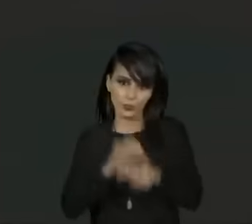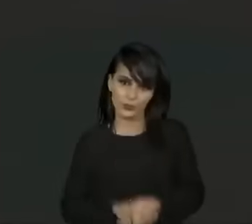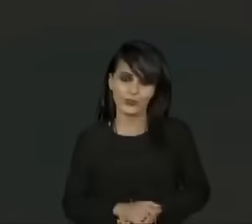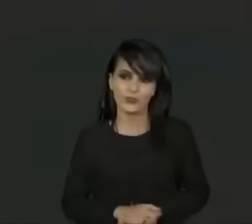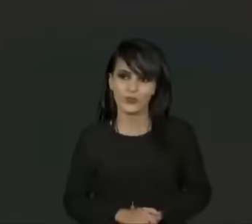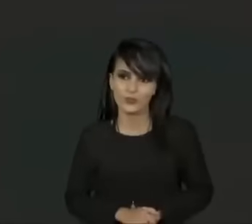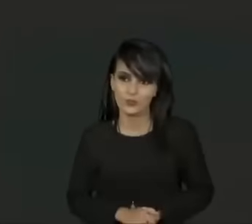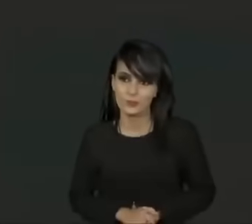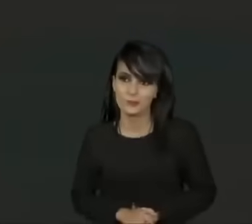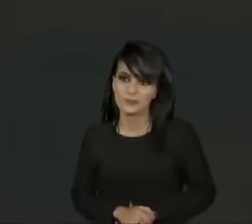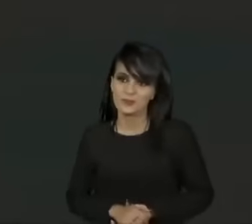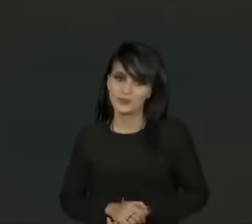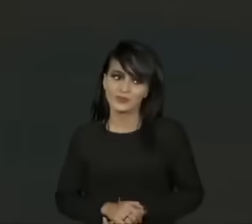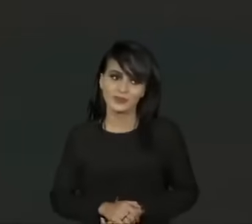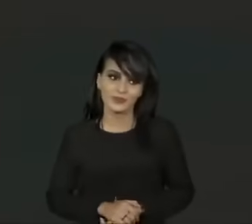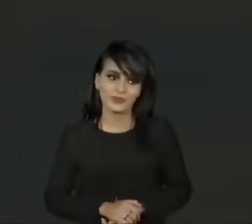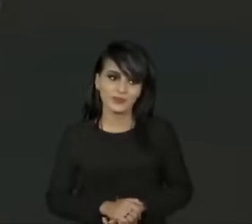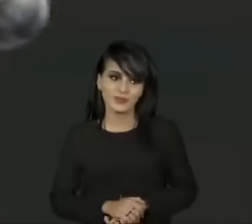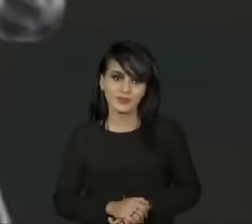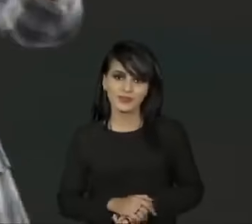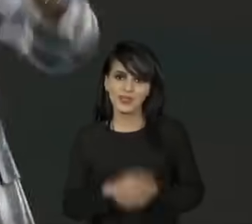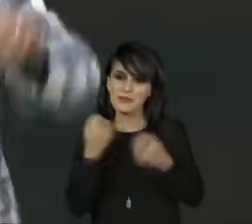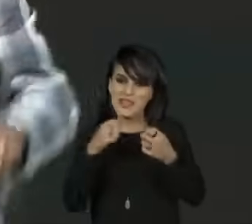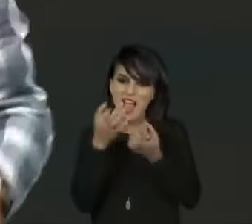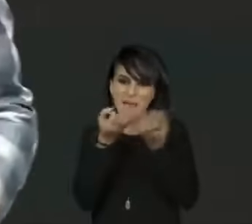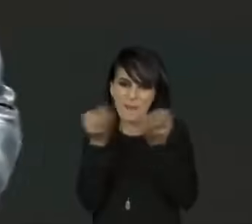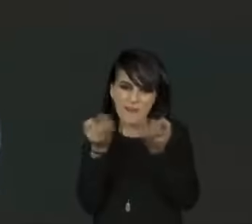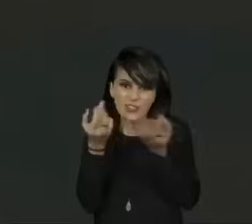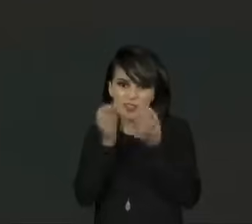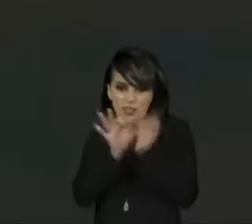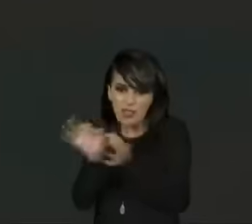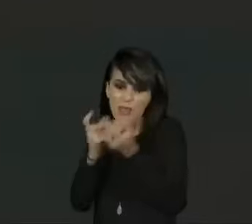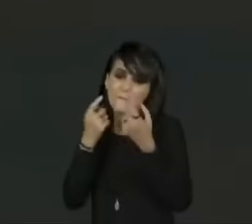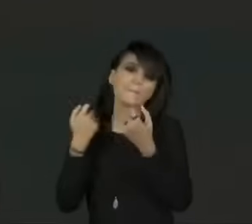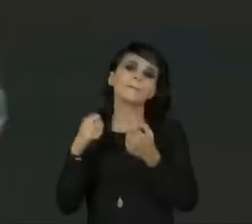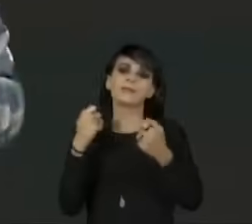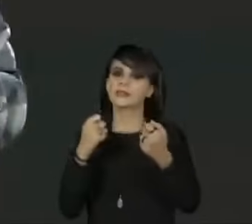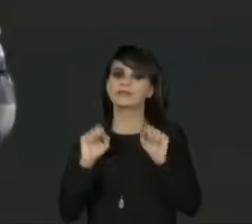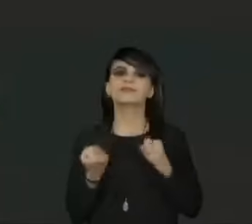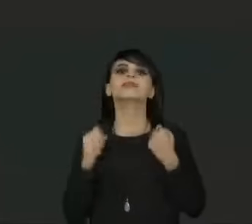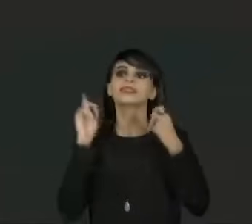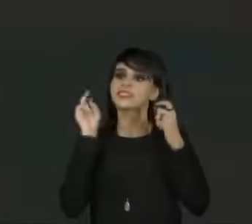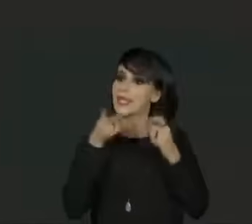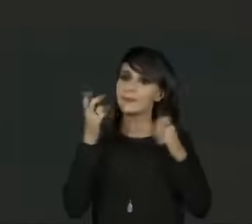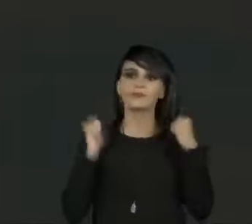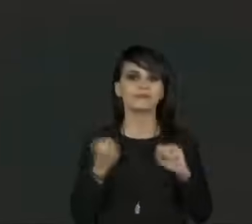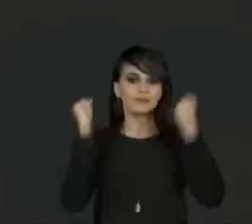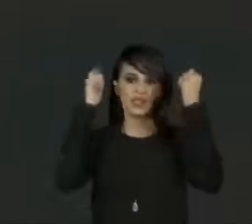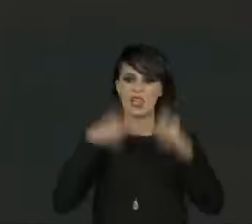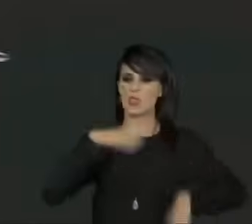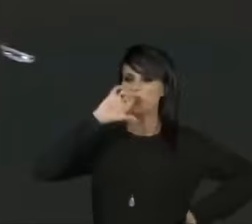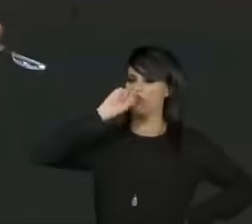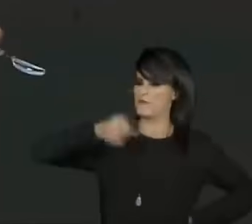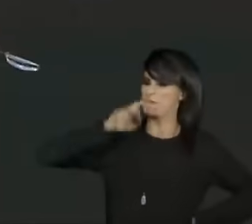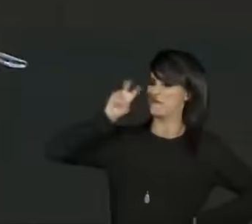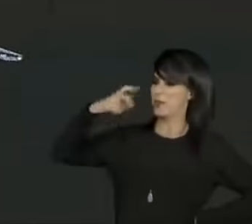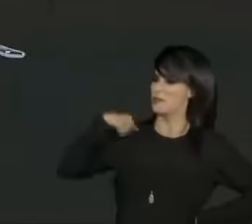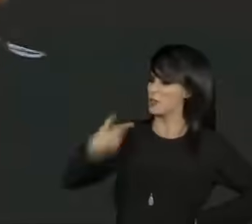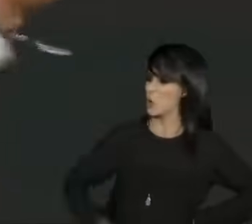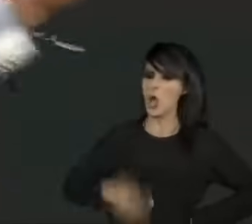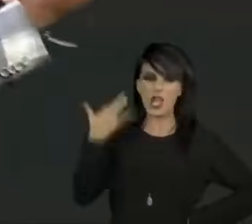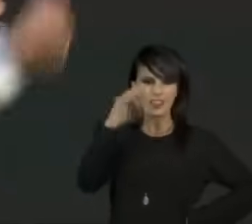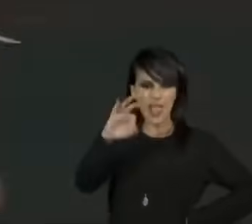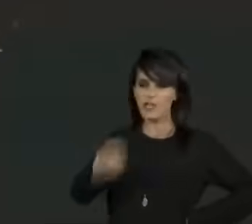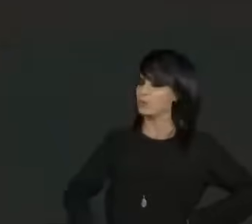perfeccionistas todo perfeccionista vive estressado tirei 9 e me por que eu não tirei 10 eu não